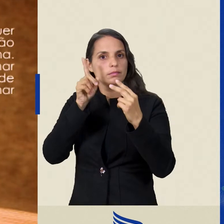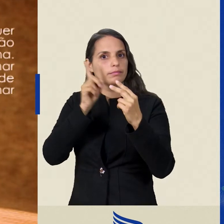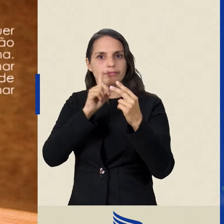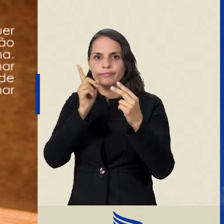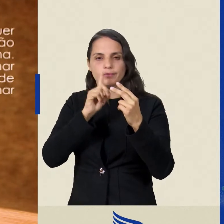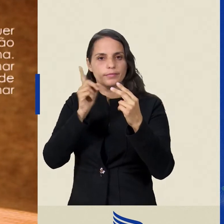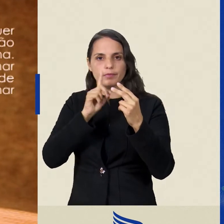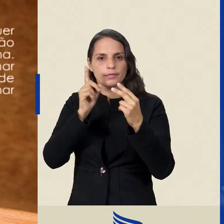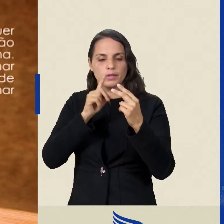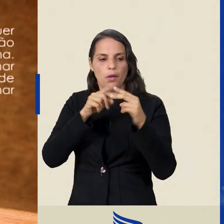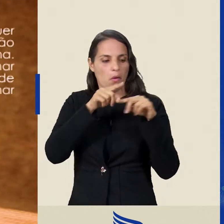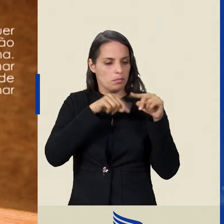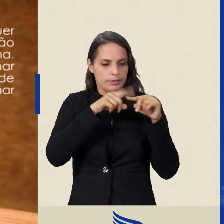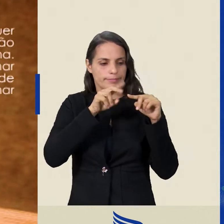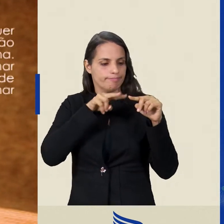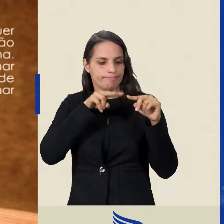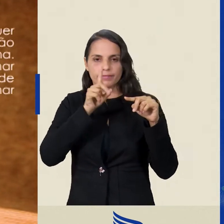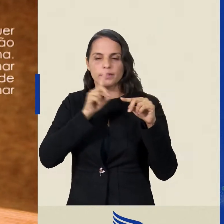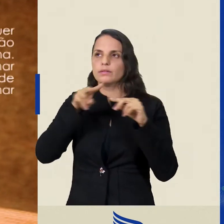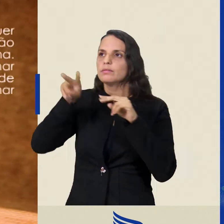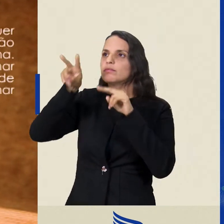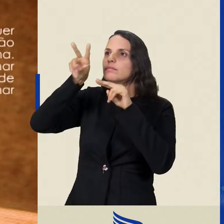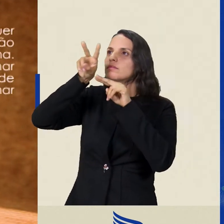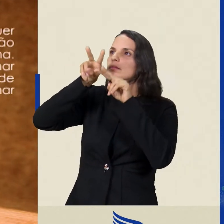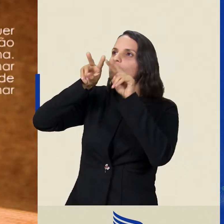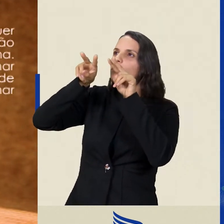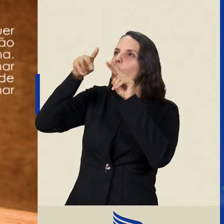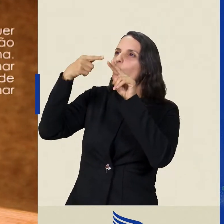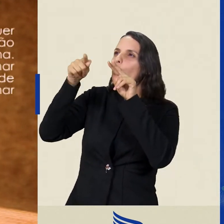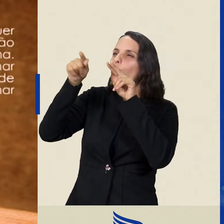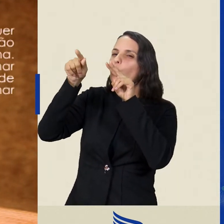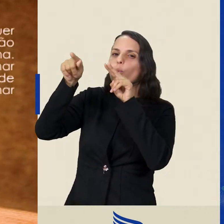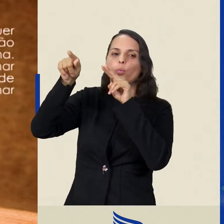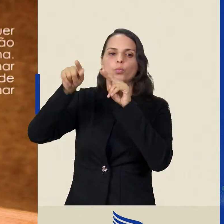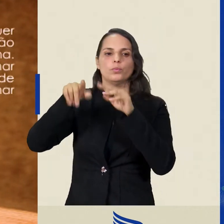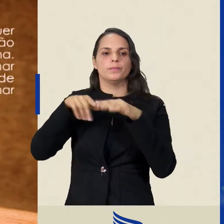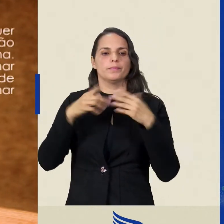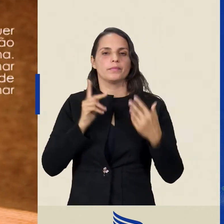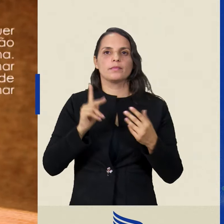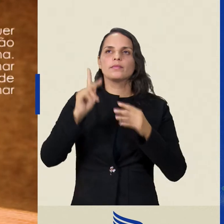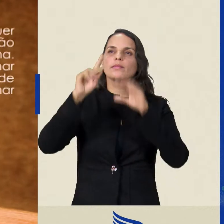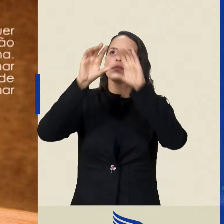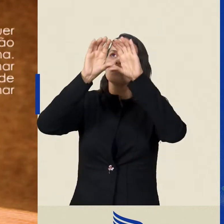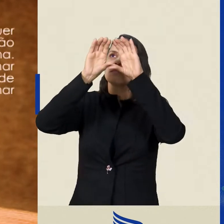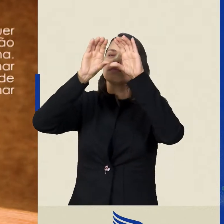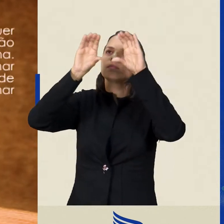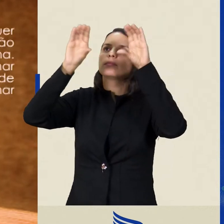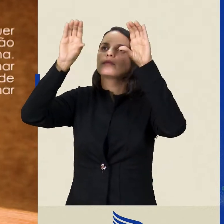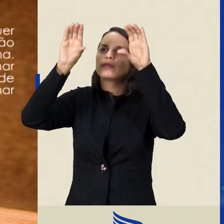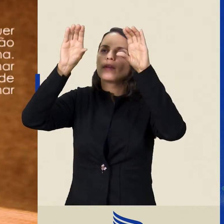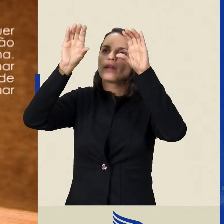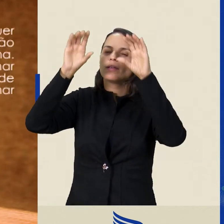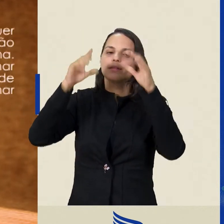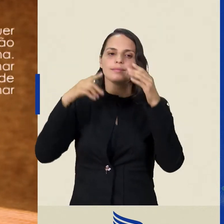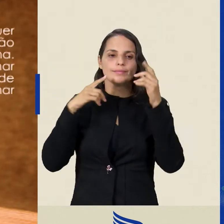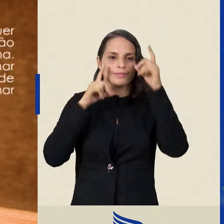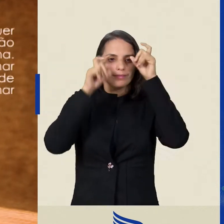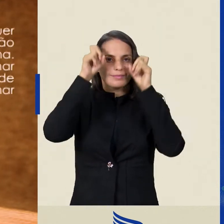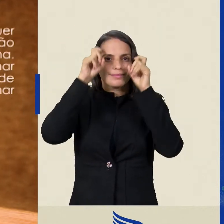no aposento. Estão sempre voltados para cima, têm expressão